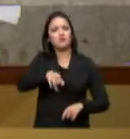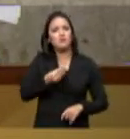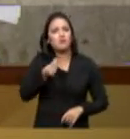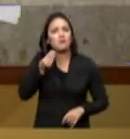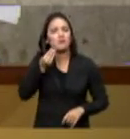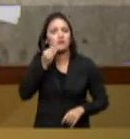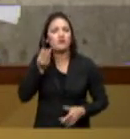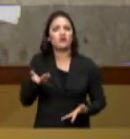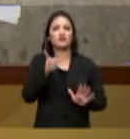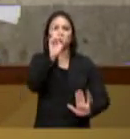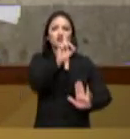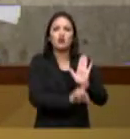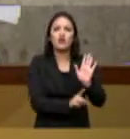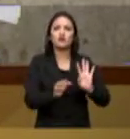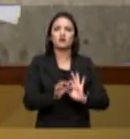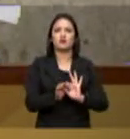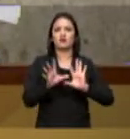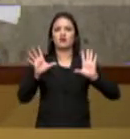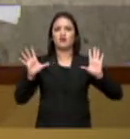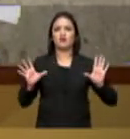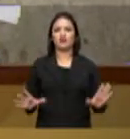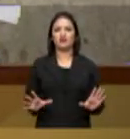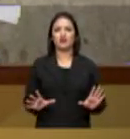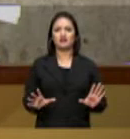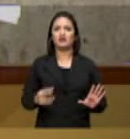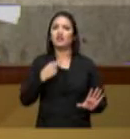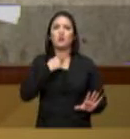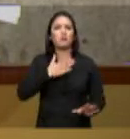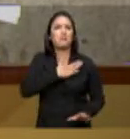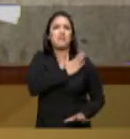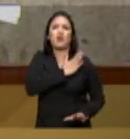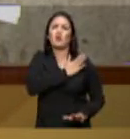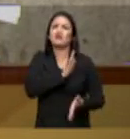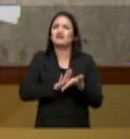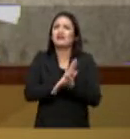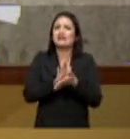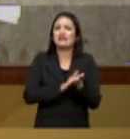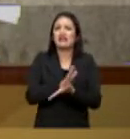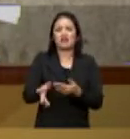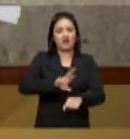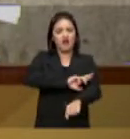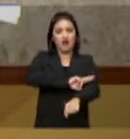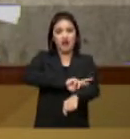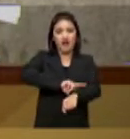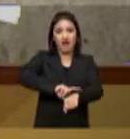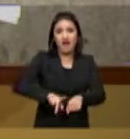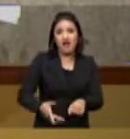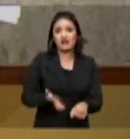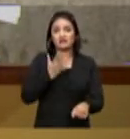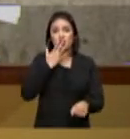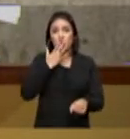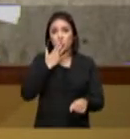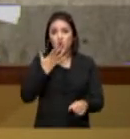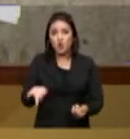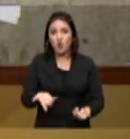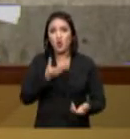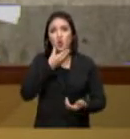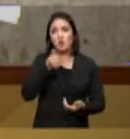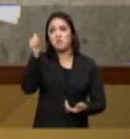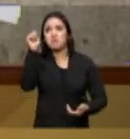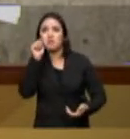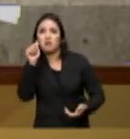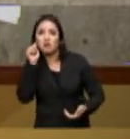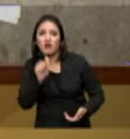nessa declaração, sem distinção de qualquer espécie, seja de raça, cor, sexo,